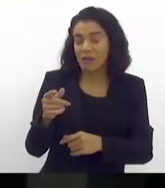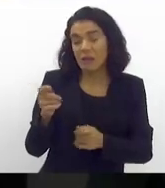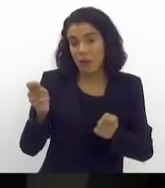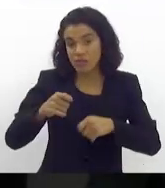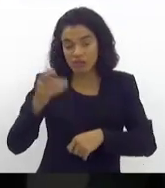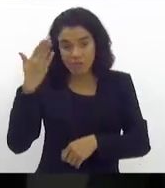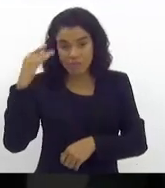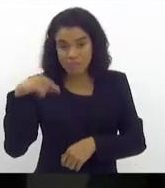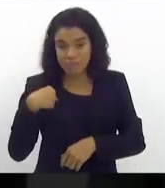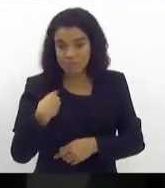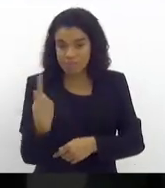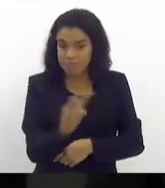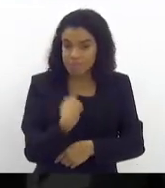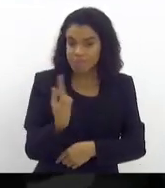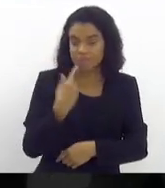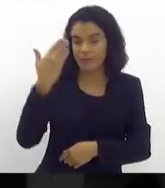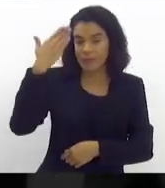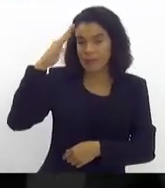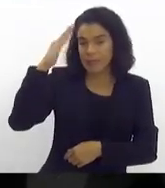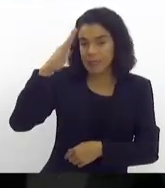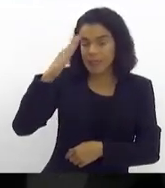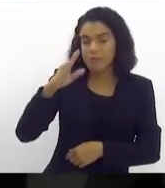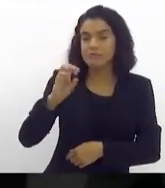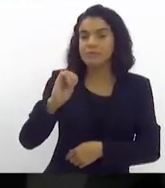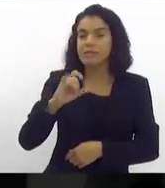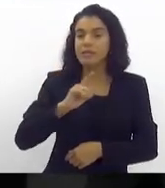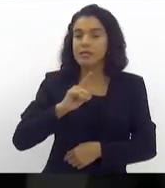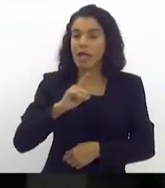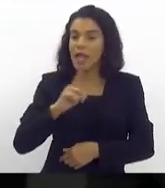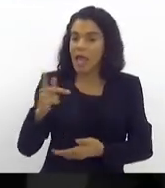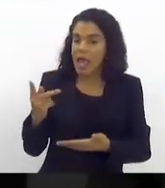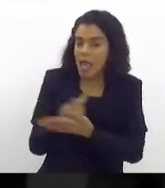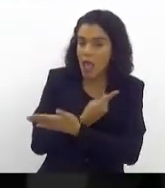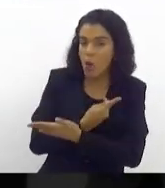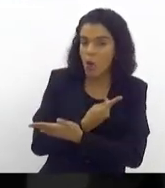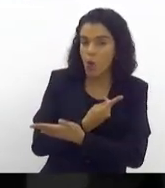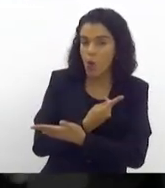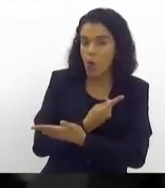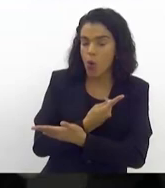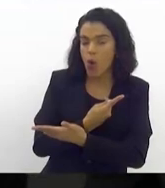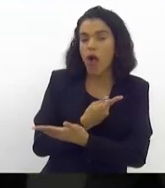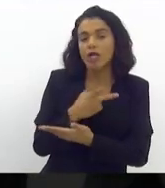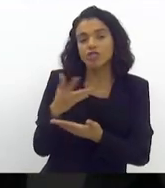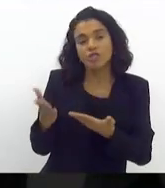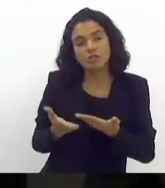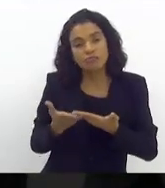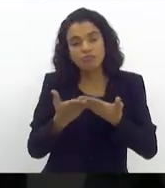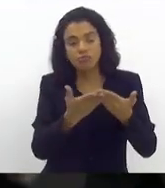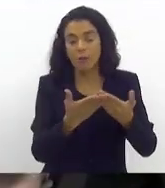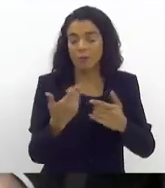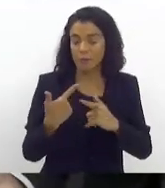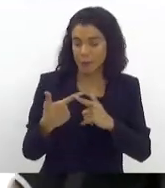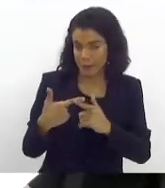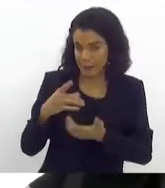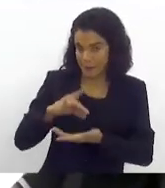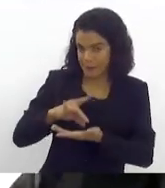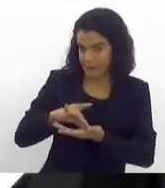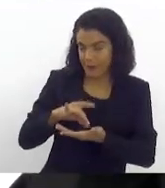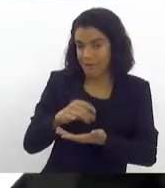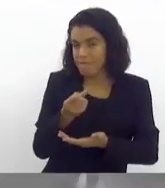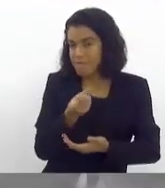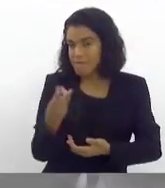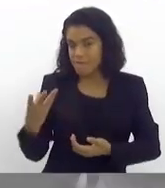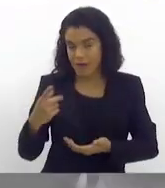entendimento de que, havendo esse tipo de erro formal, a gente corrigir e encaminhar um... Porque na verdade, assim, em muitos